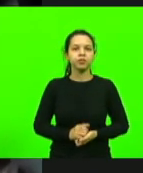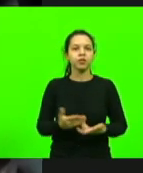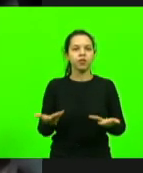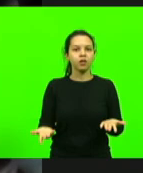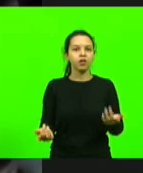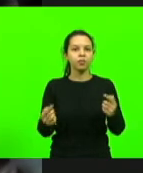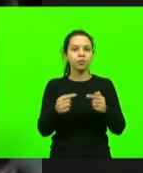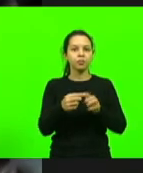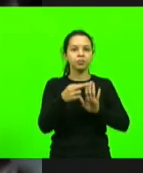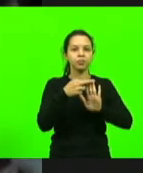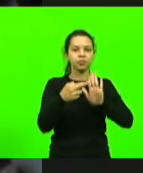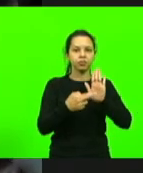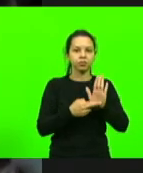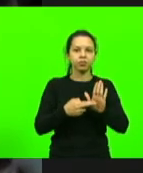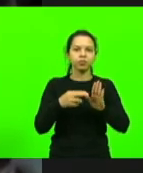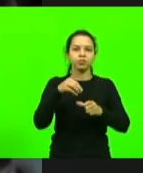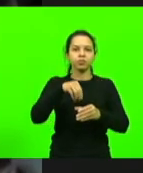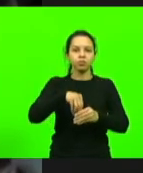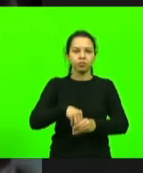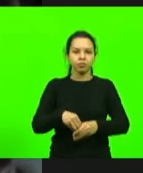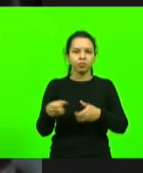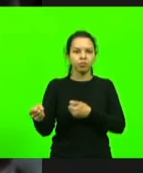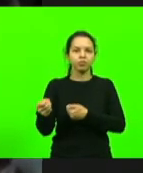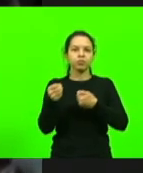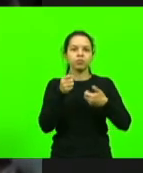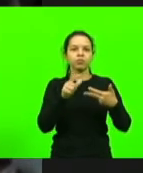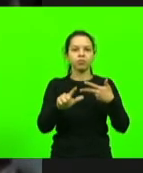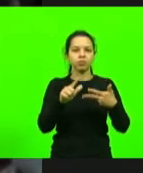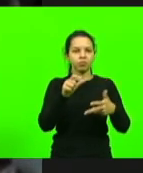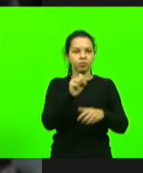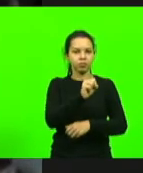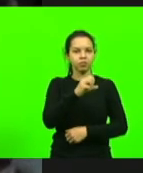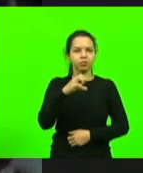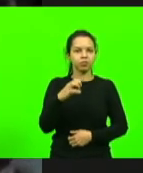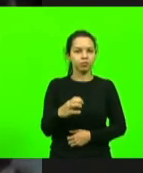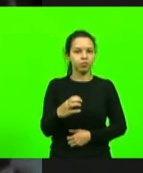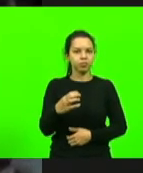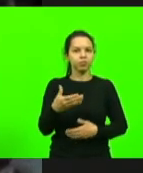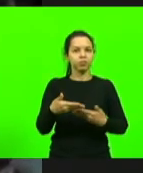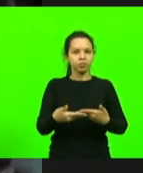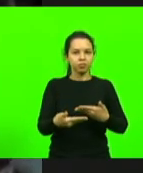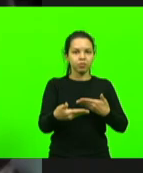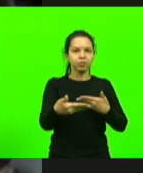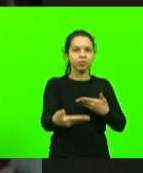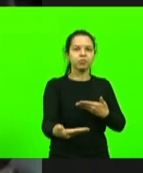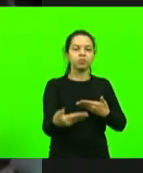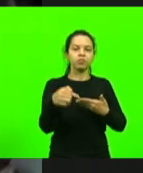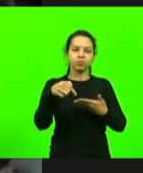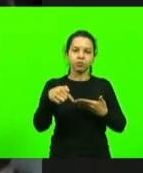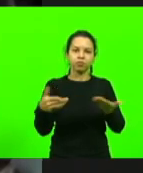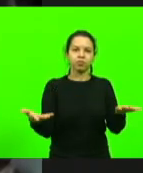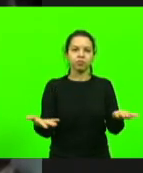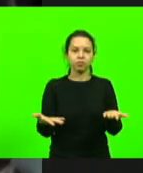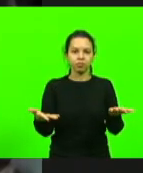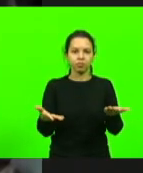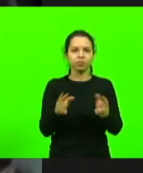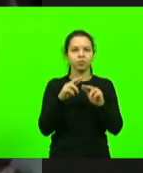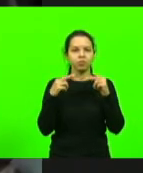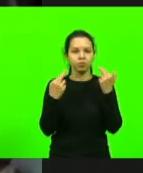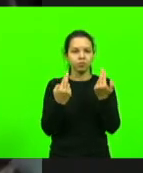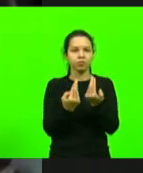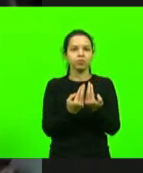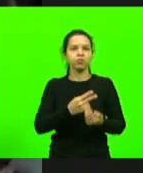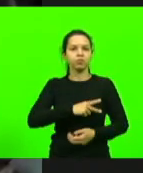regimento interno do Poder Legislativo Catarinense estando estamos nesse momento dando início a esta audiência